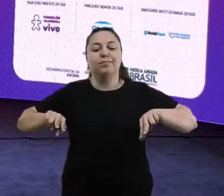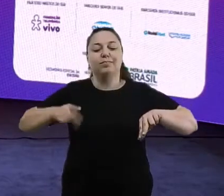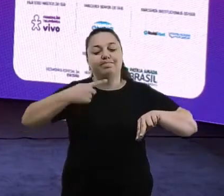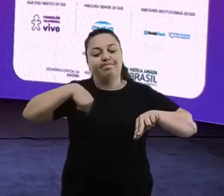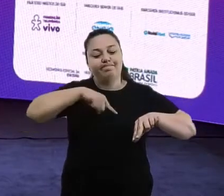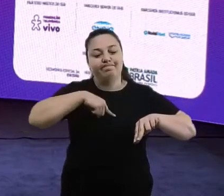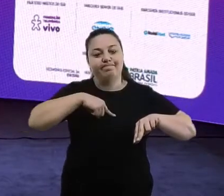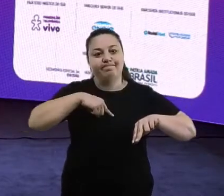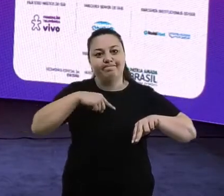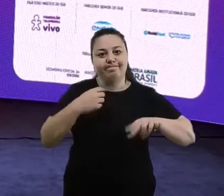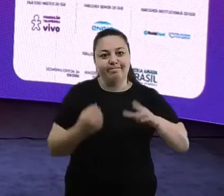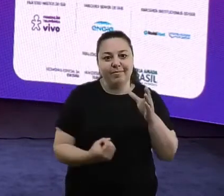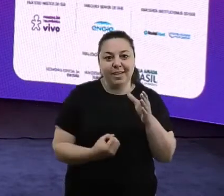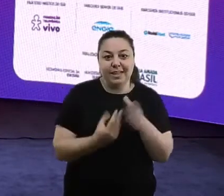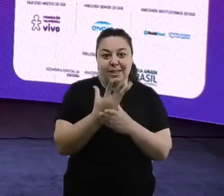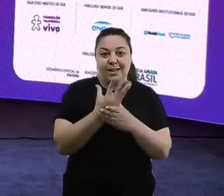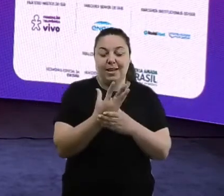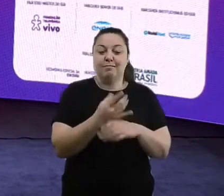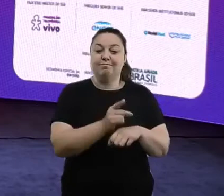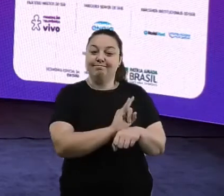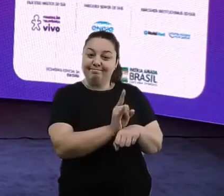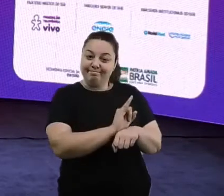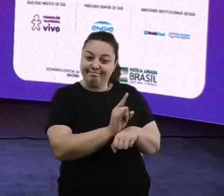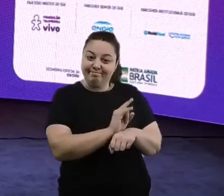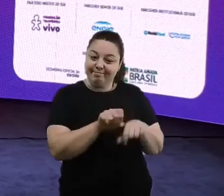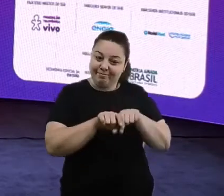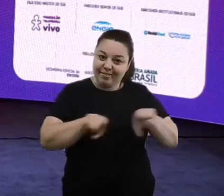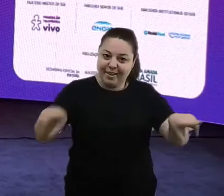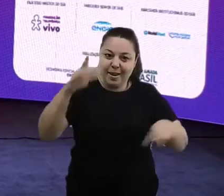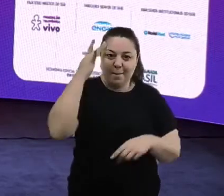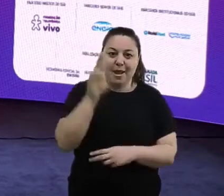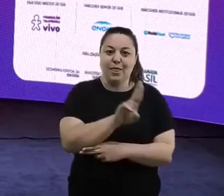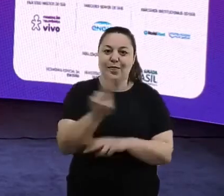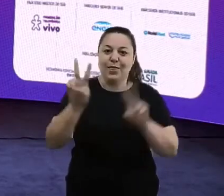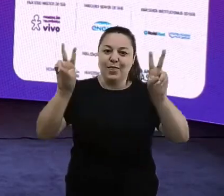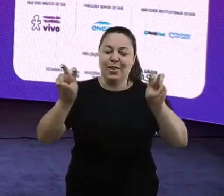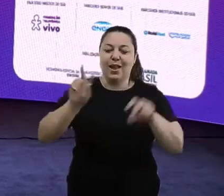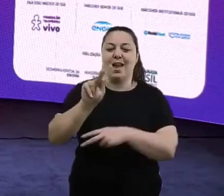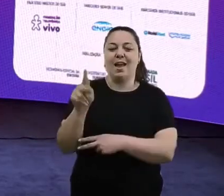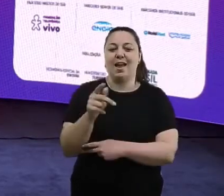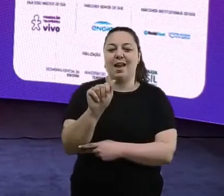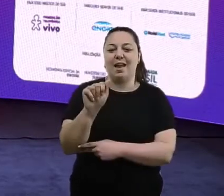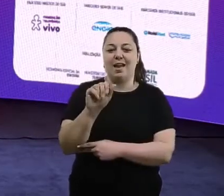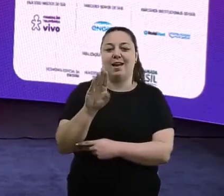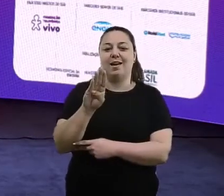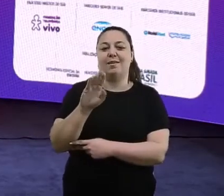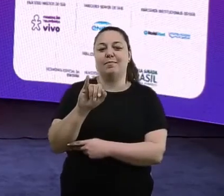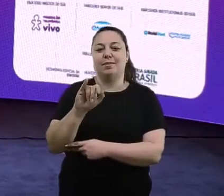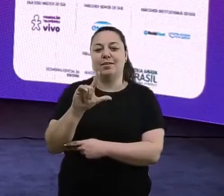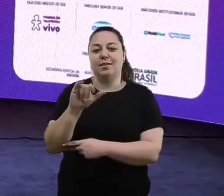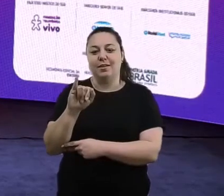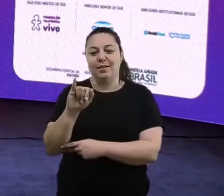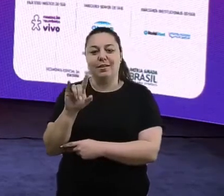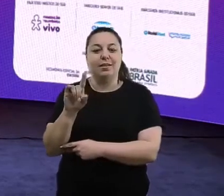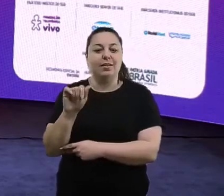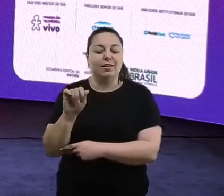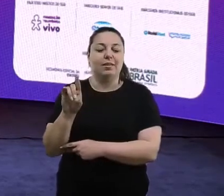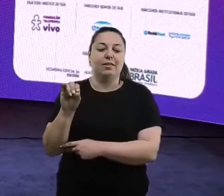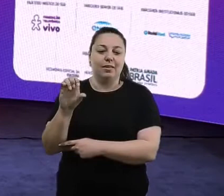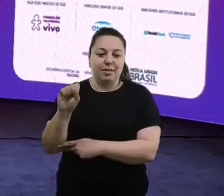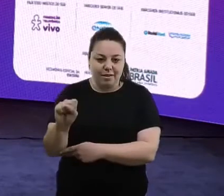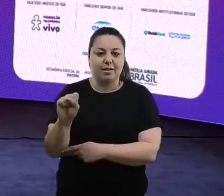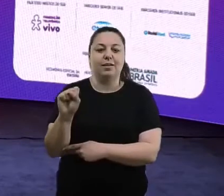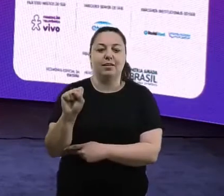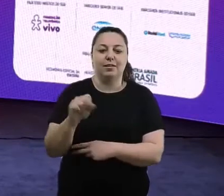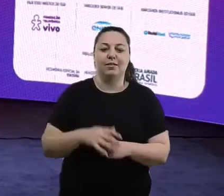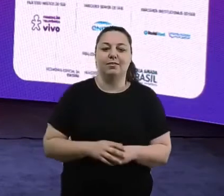vai lançar uma série chamada Habilidados. Ai, maravilhoso, Tá, gente. tu E vai é isso participar, mesmo que vocês a gente duas. precisa A gente vai sim fazer em as língua pessoas,